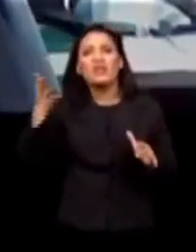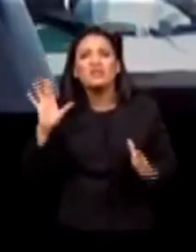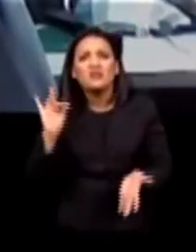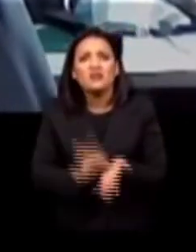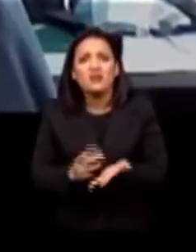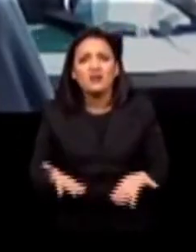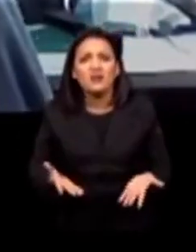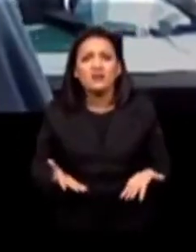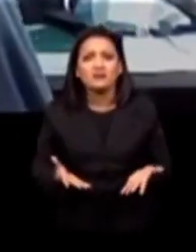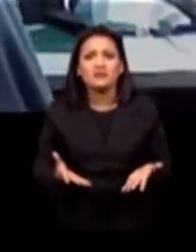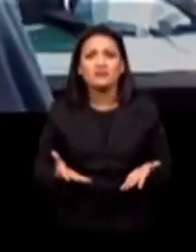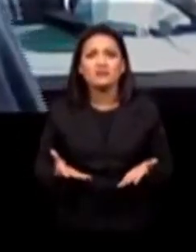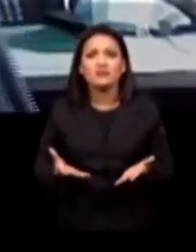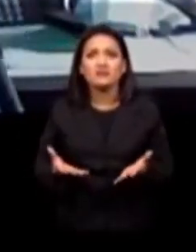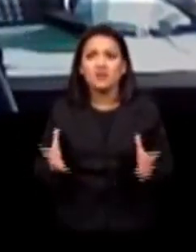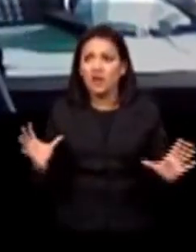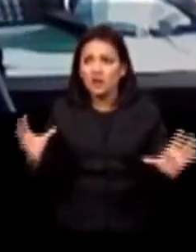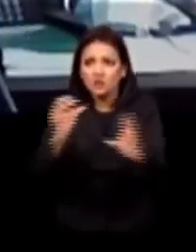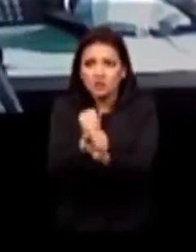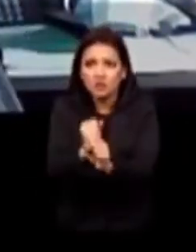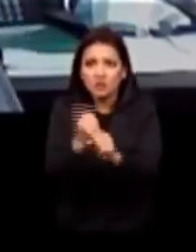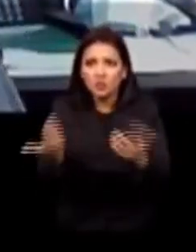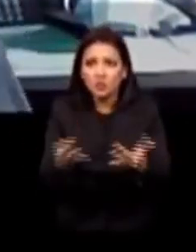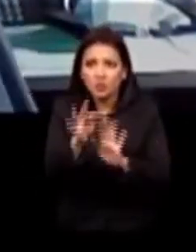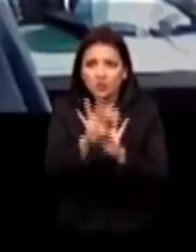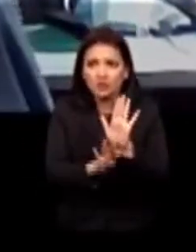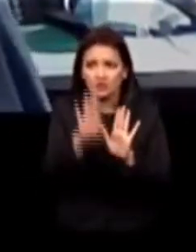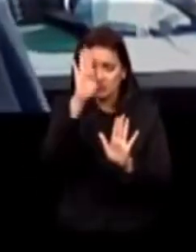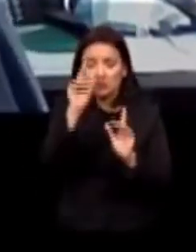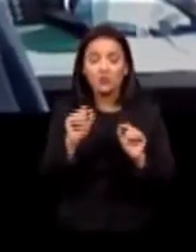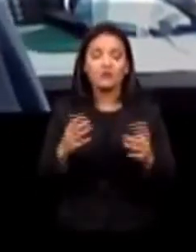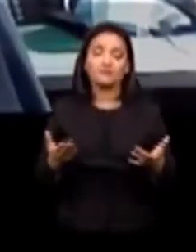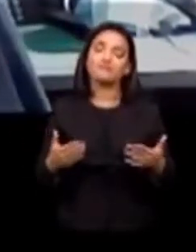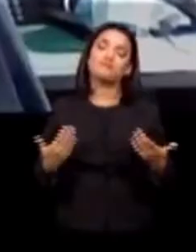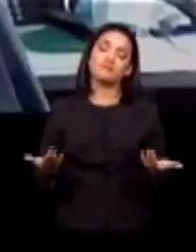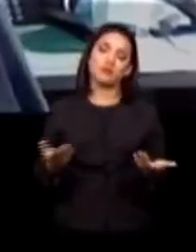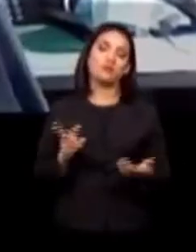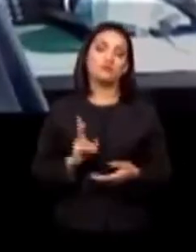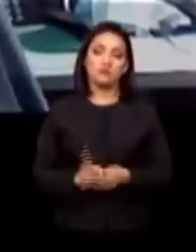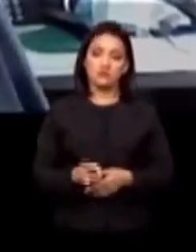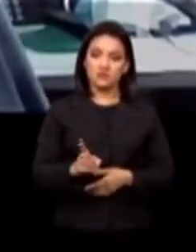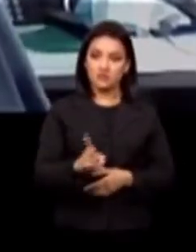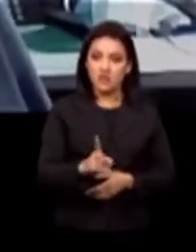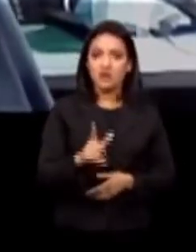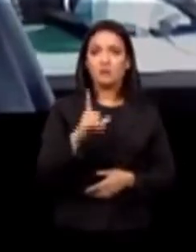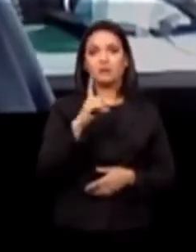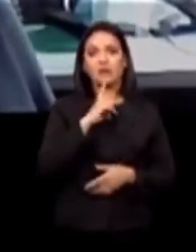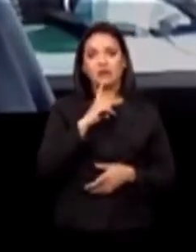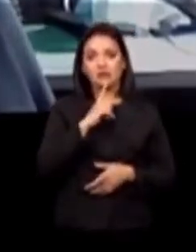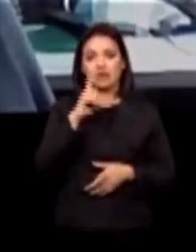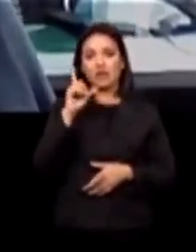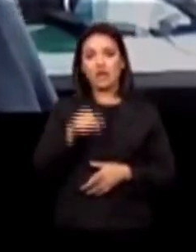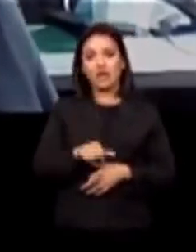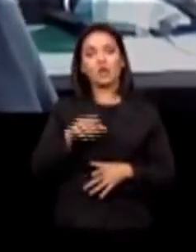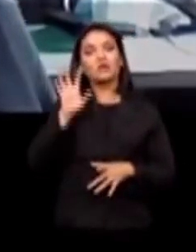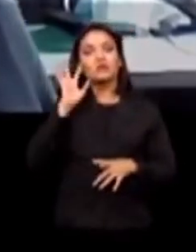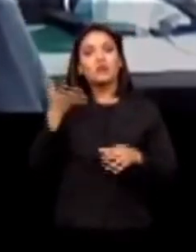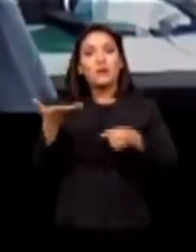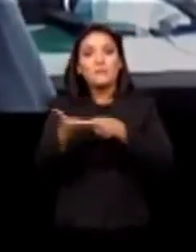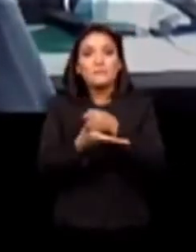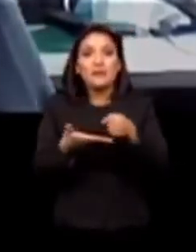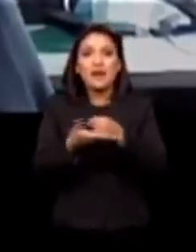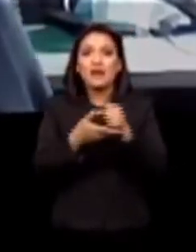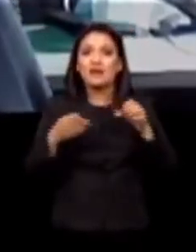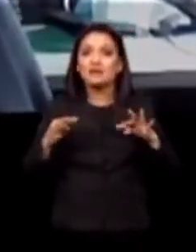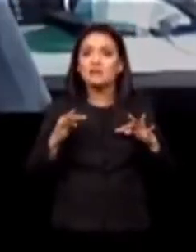tese jurídica da ADPF 130. Portanto, sempre que exista efeito vinculante, é